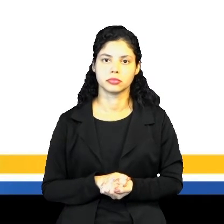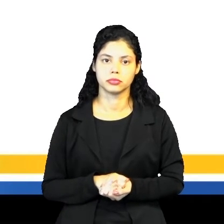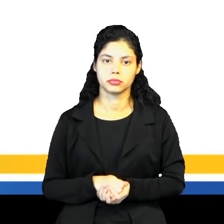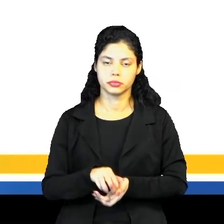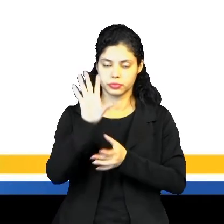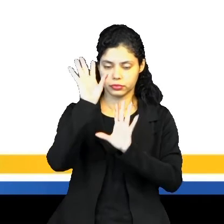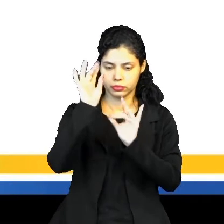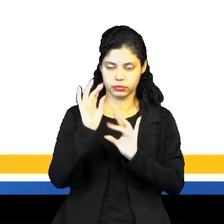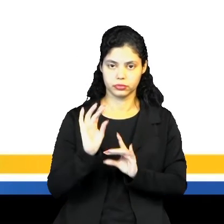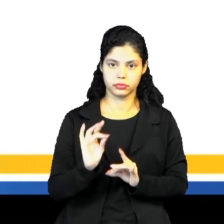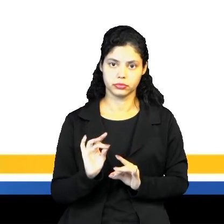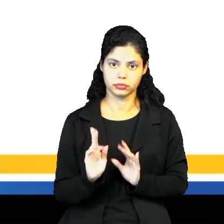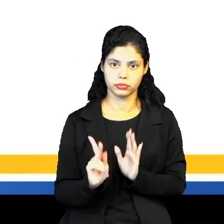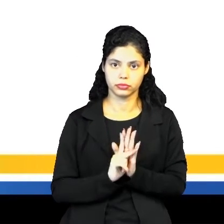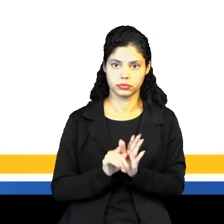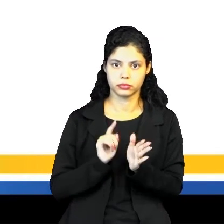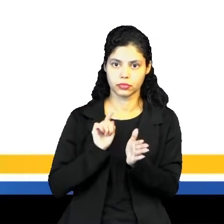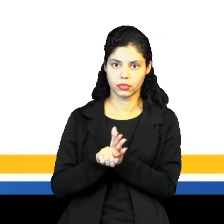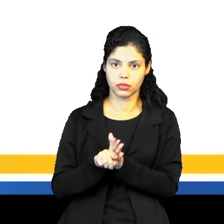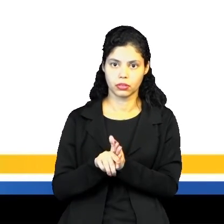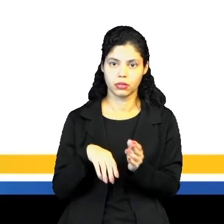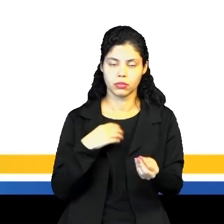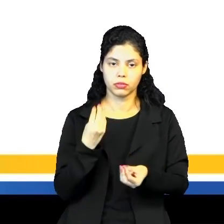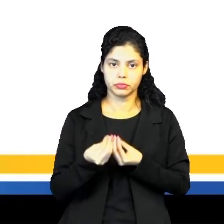vai destacando, né, essa questão